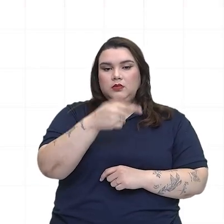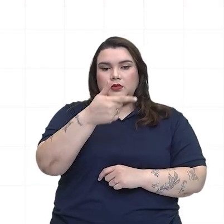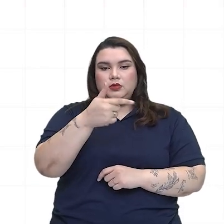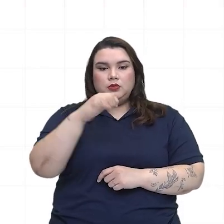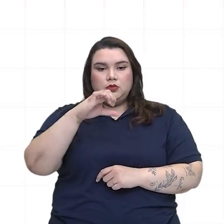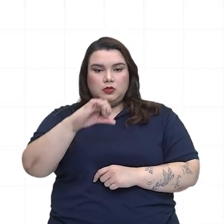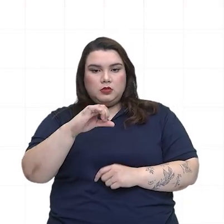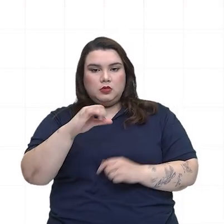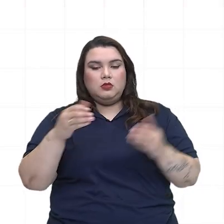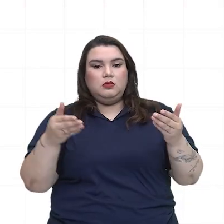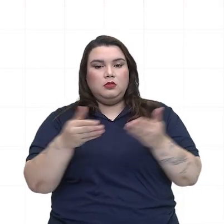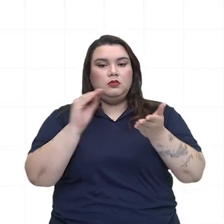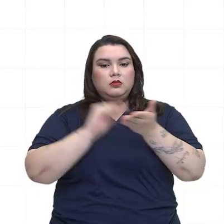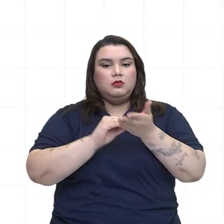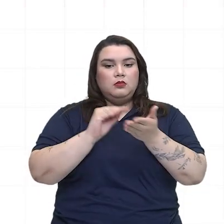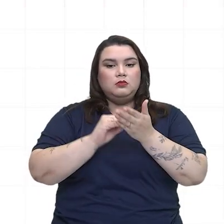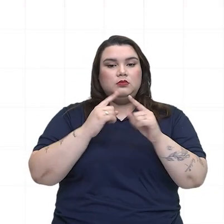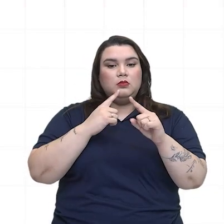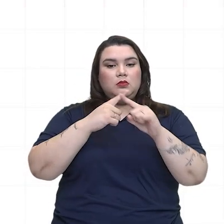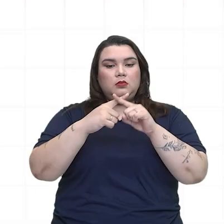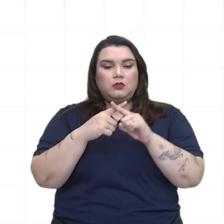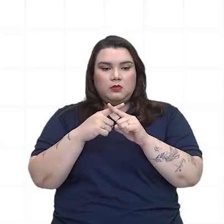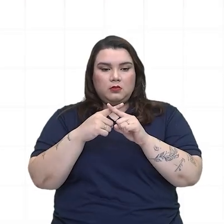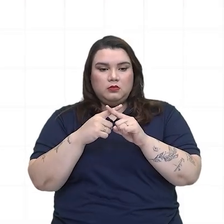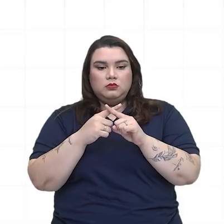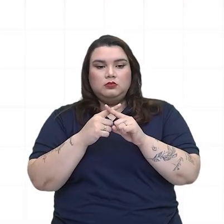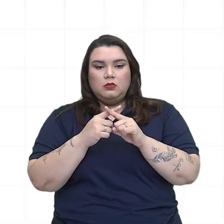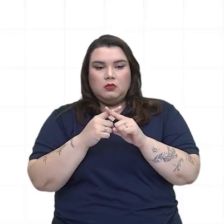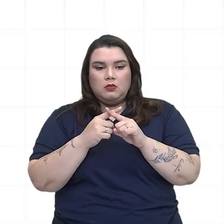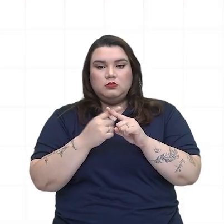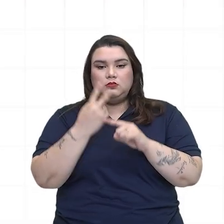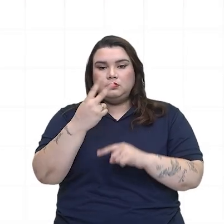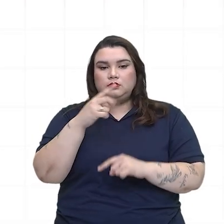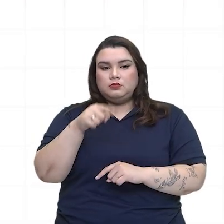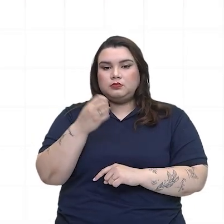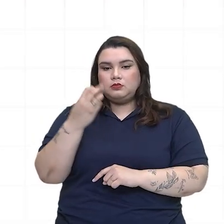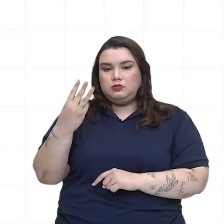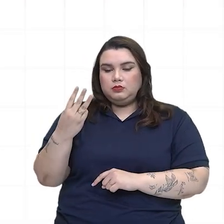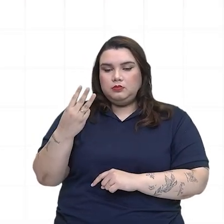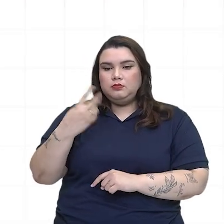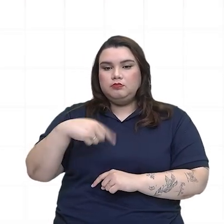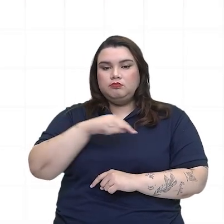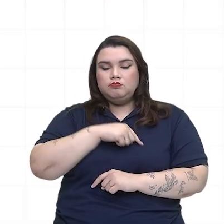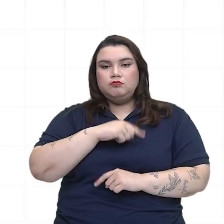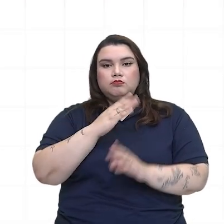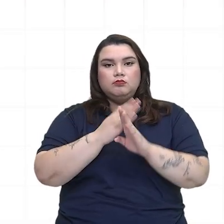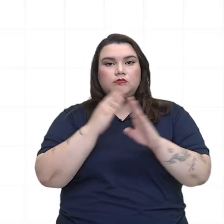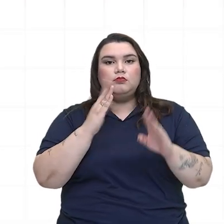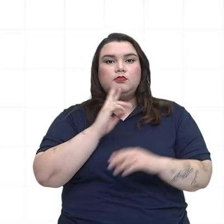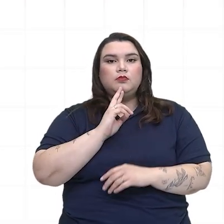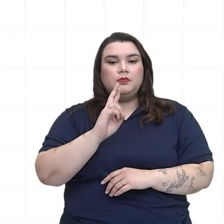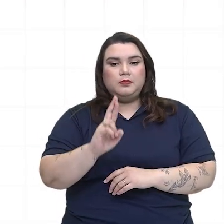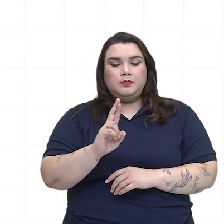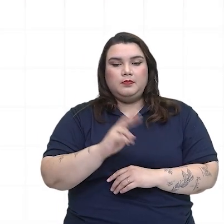5,29. Agora falta multiplicar por 2,3 para a gente ter o resultado total.